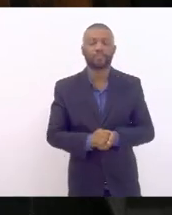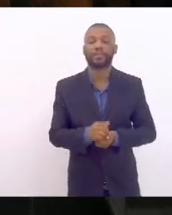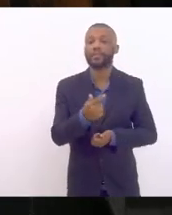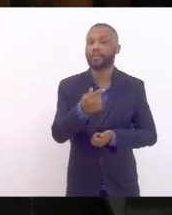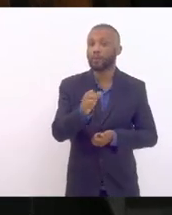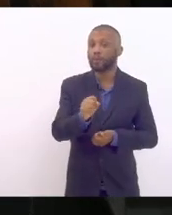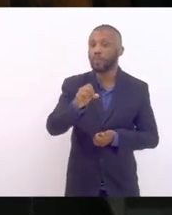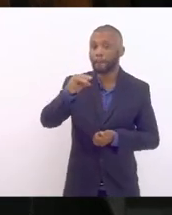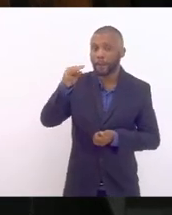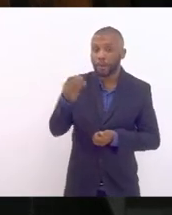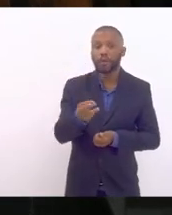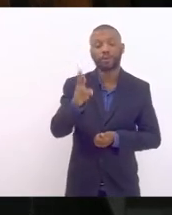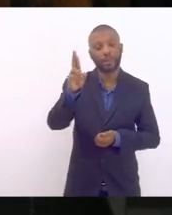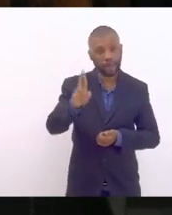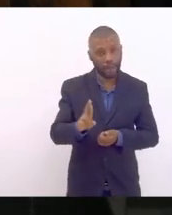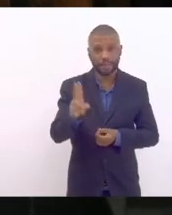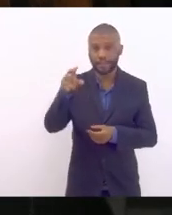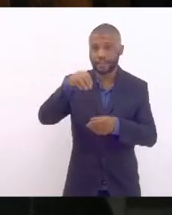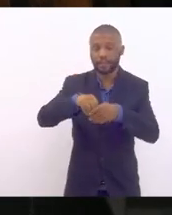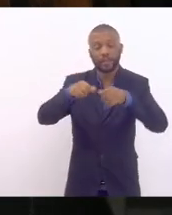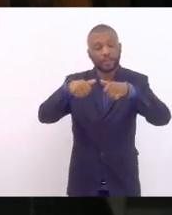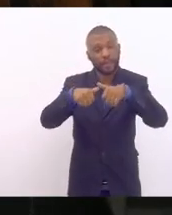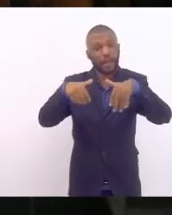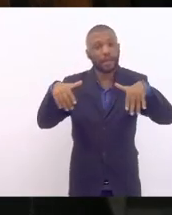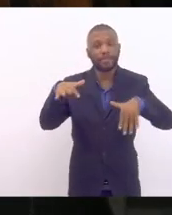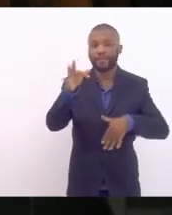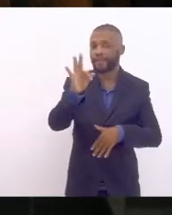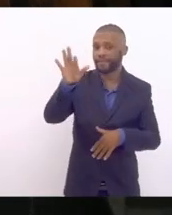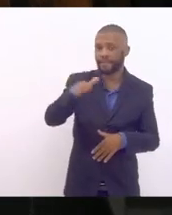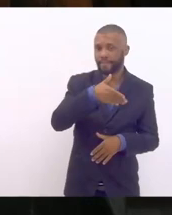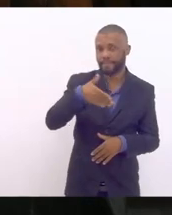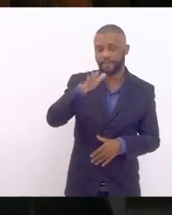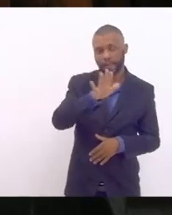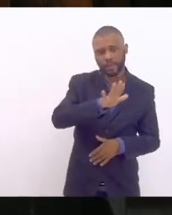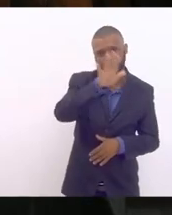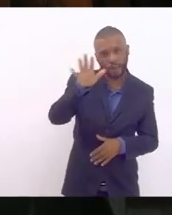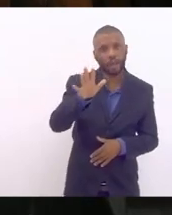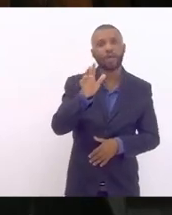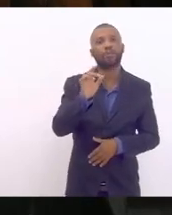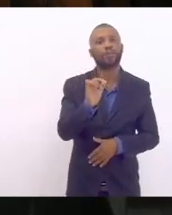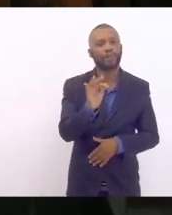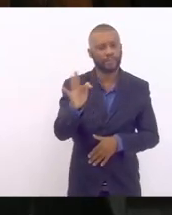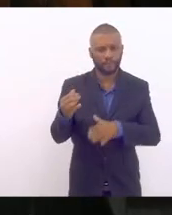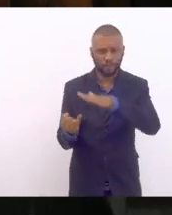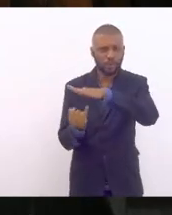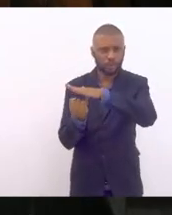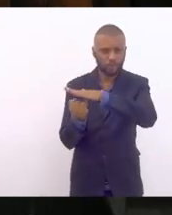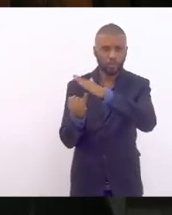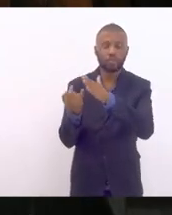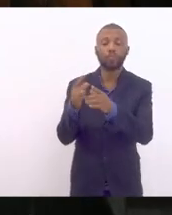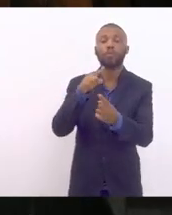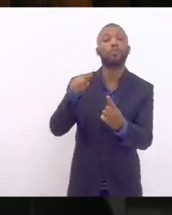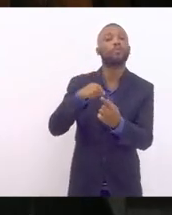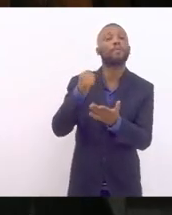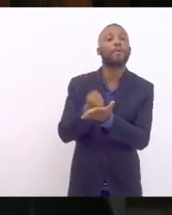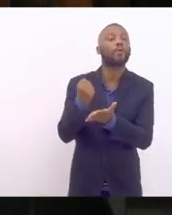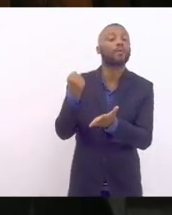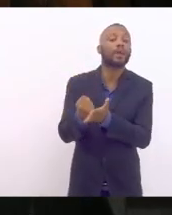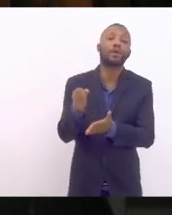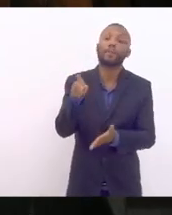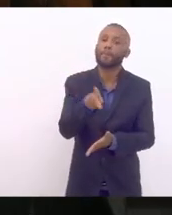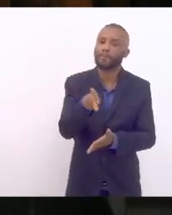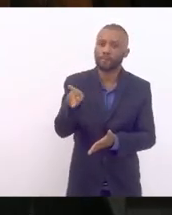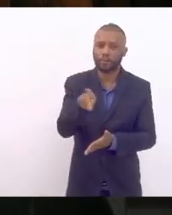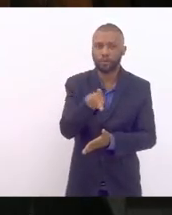78 milhões de reais na rede Federal nos institutos federais para contratação de professores